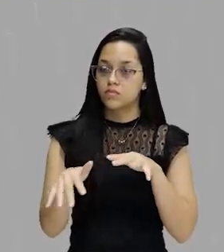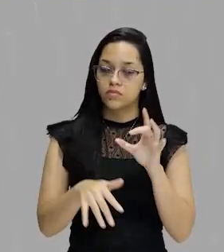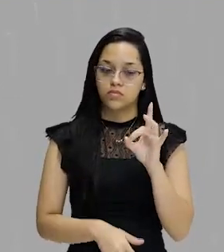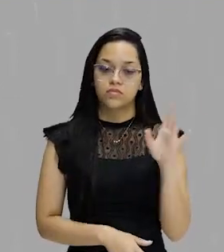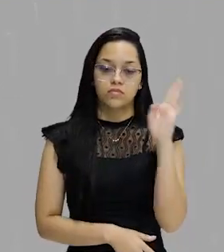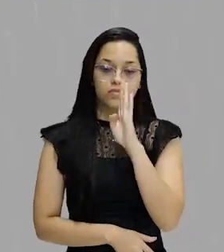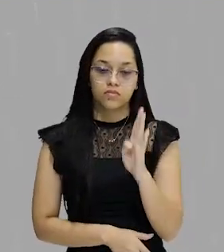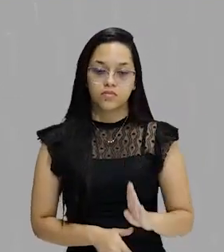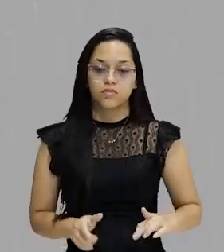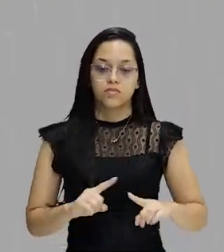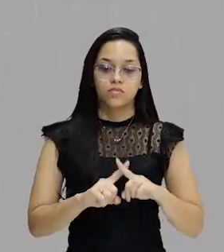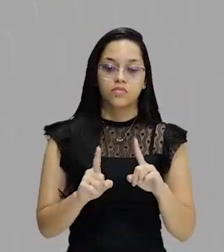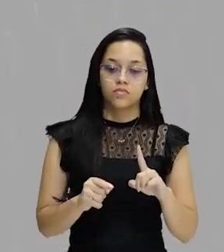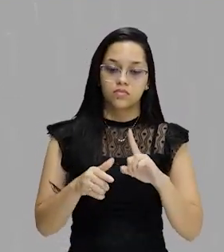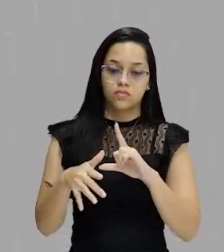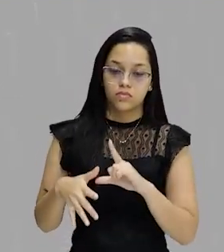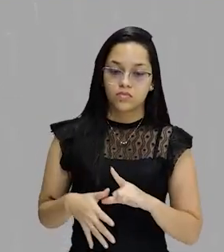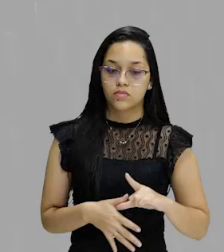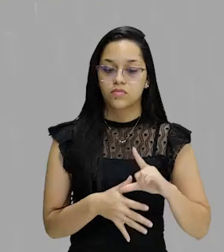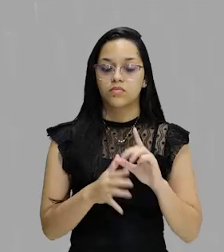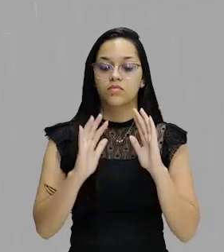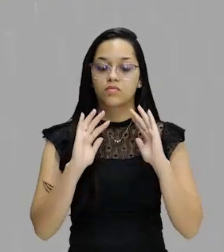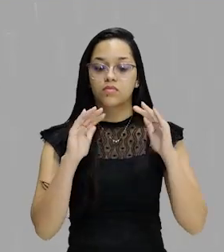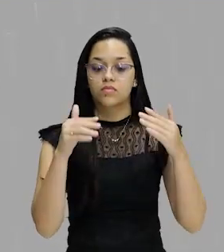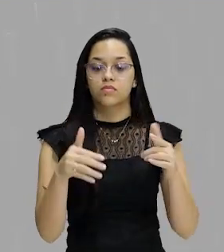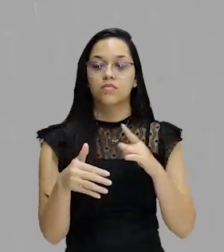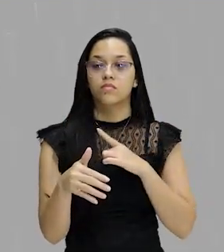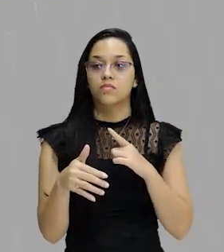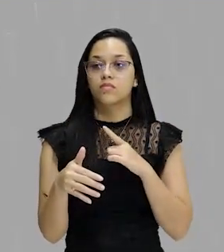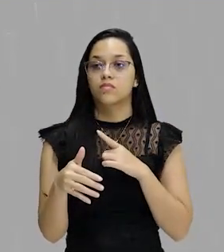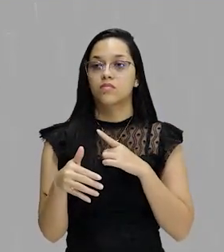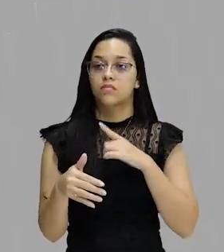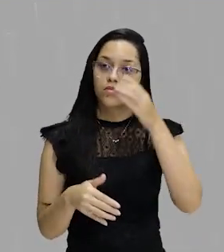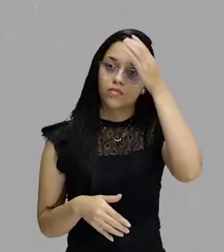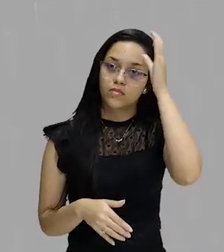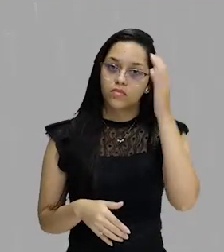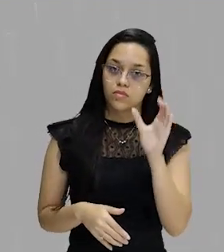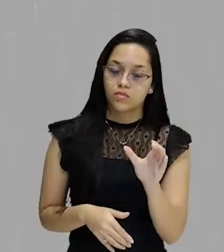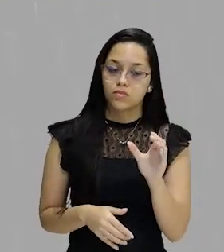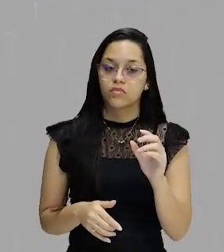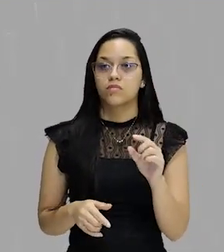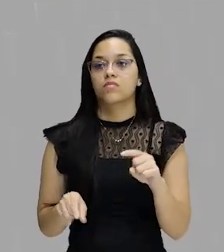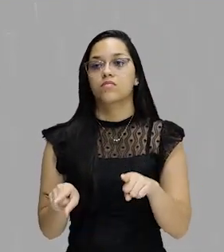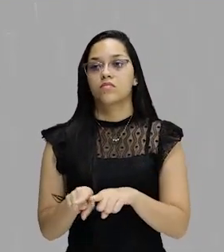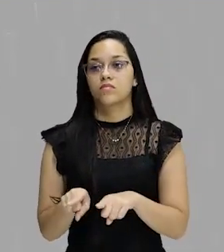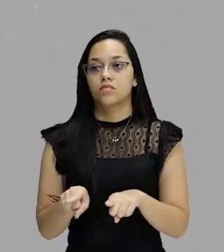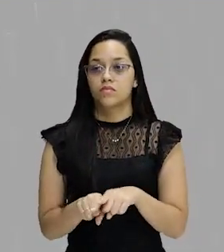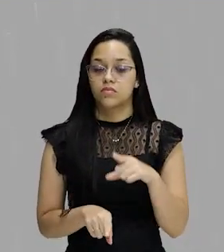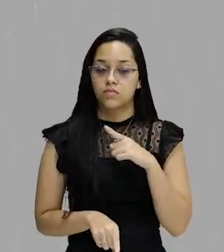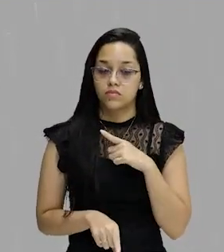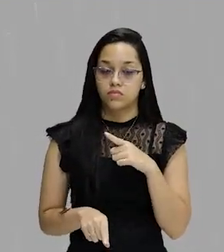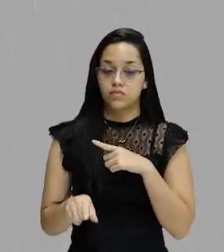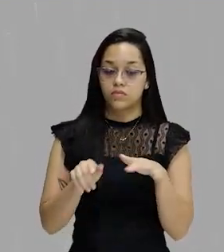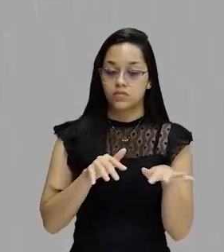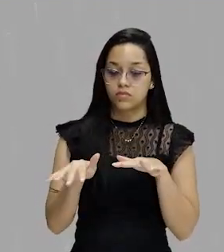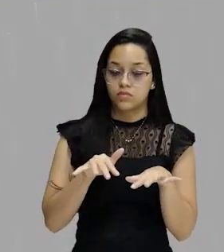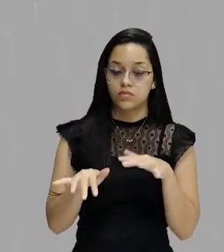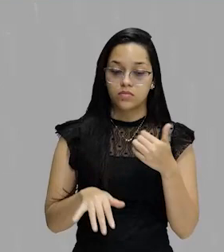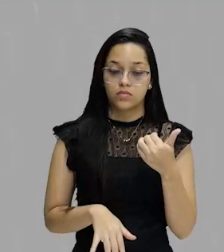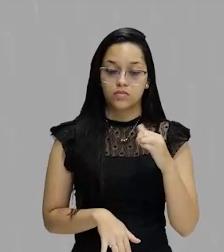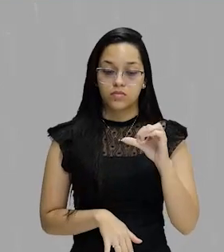no Brasil, como na América Latina, focar para as características culturais desses movimentos na década